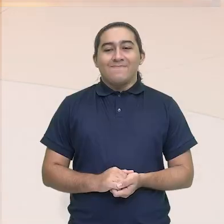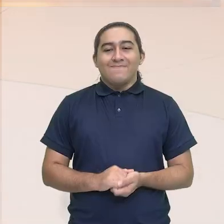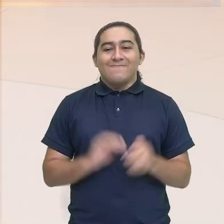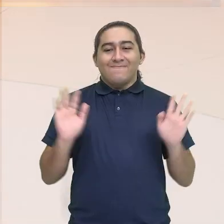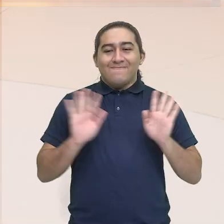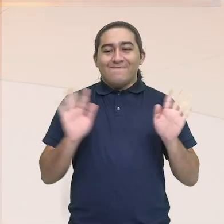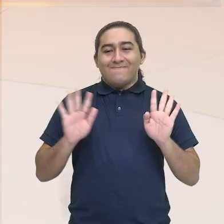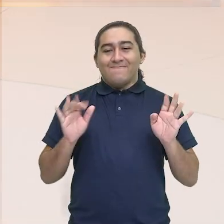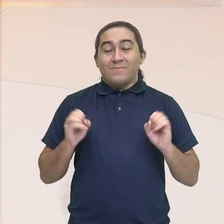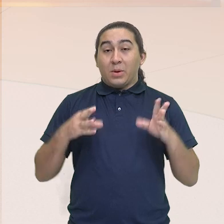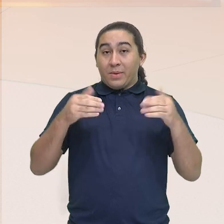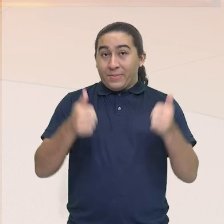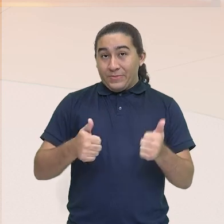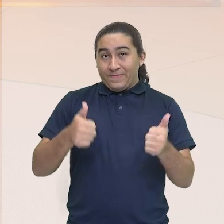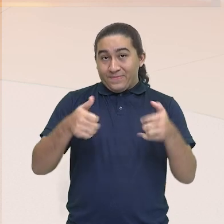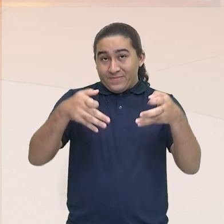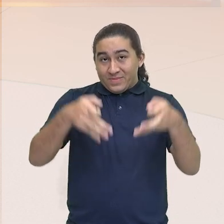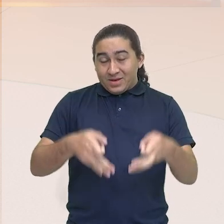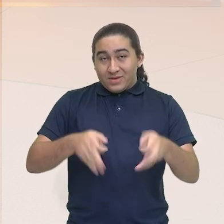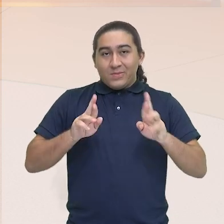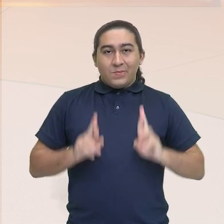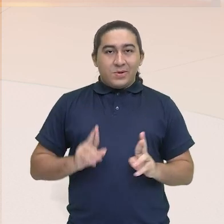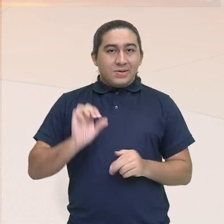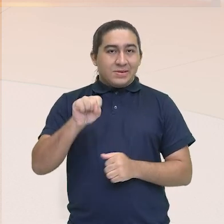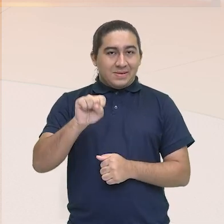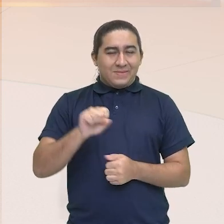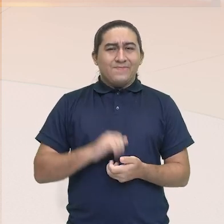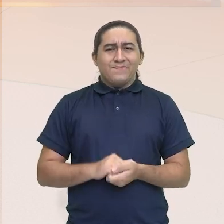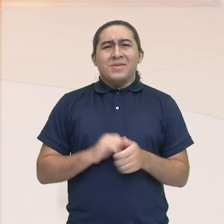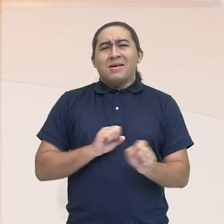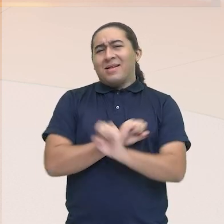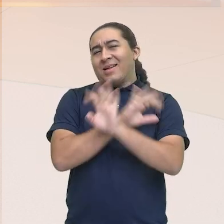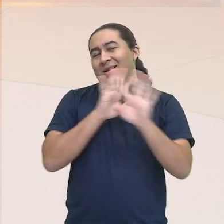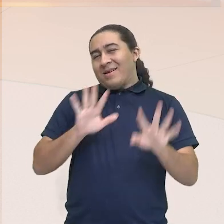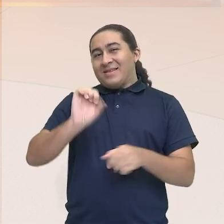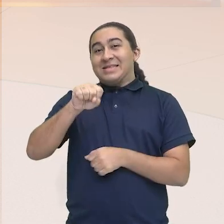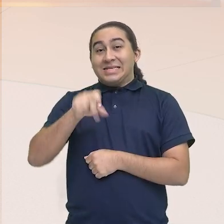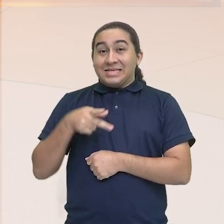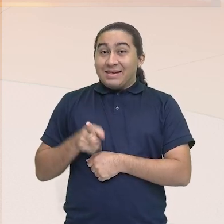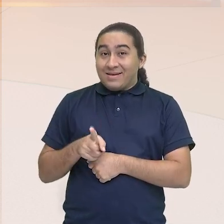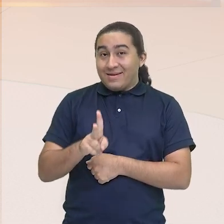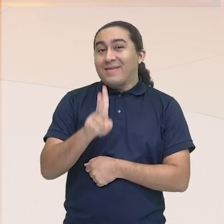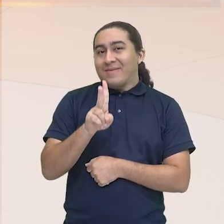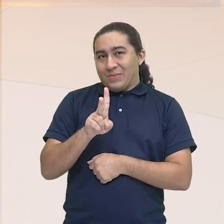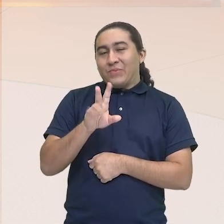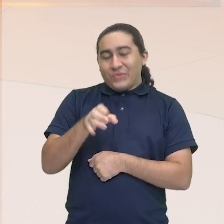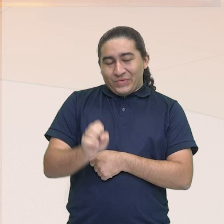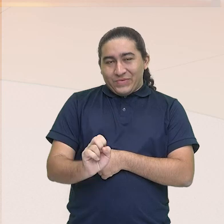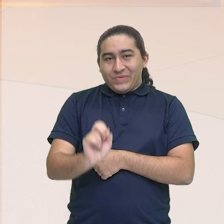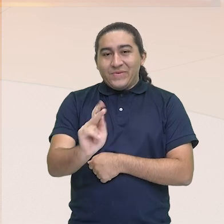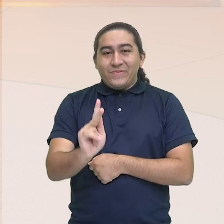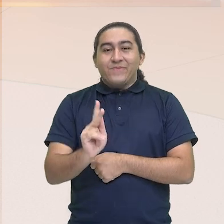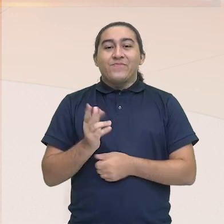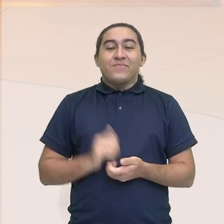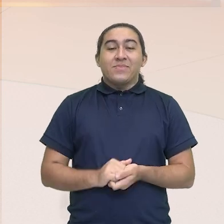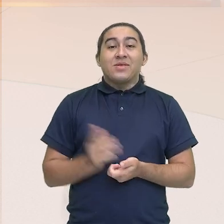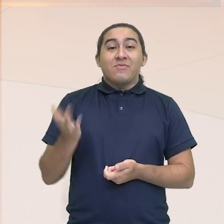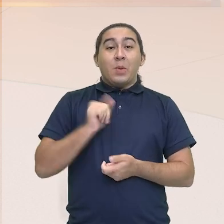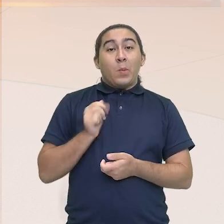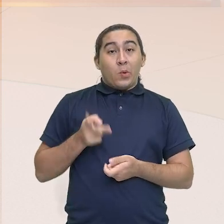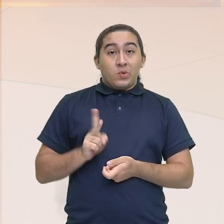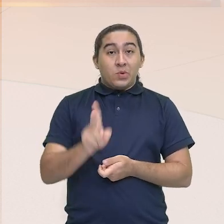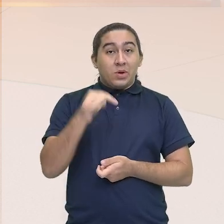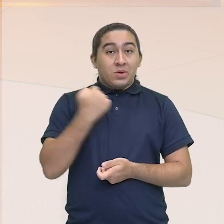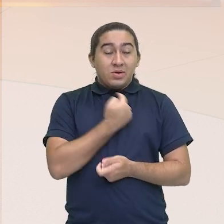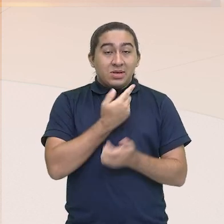Oi, gente, tudo certo com vocês? Eu espero que sim, claro que sim, sempre está, né? Vamos continuar nossas